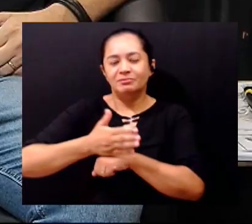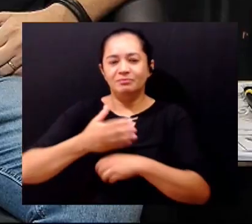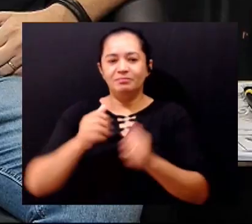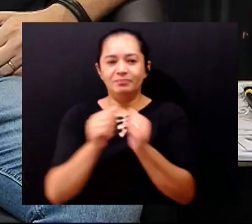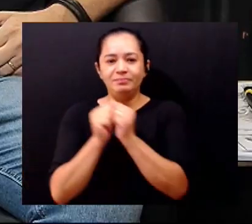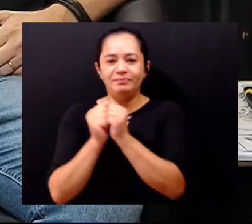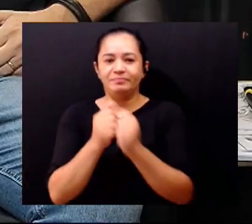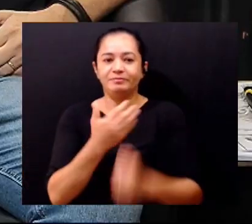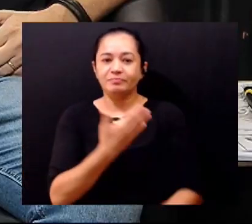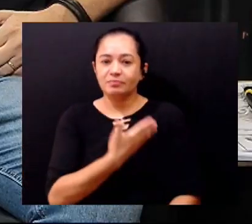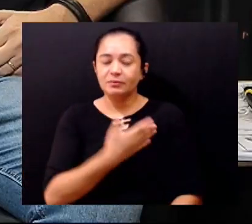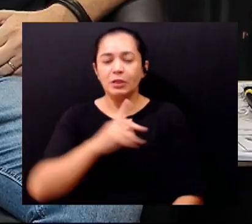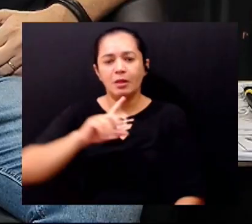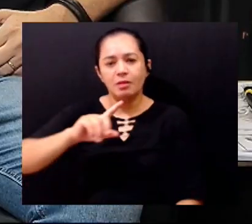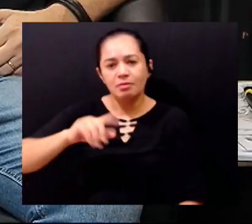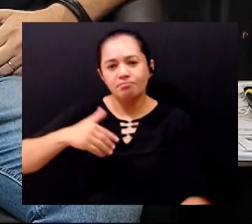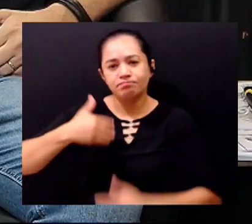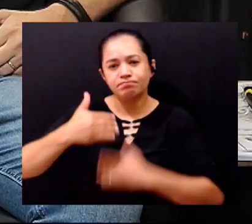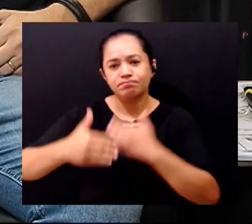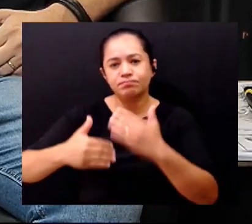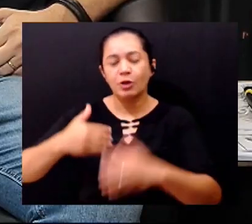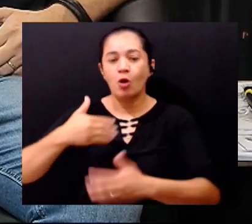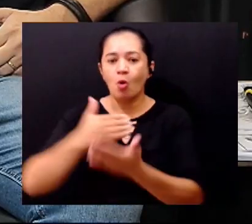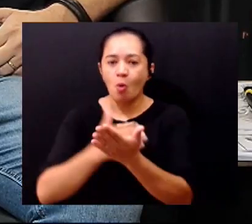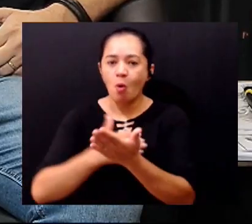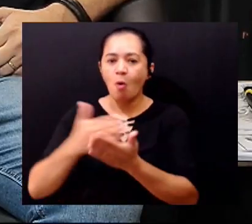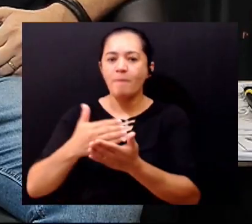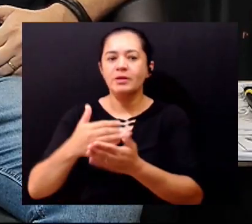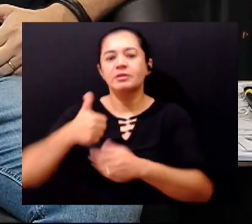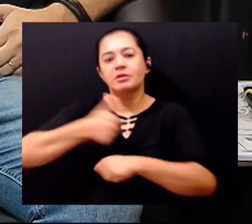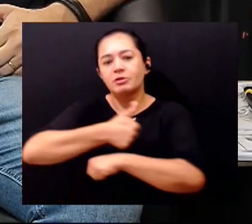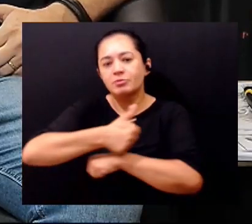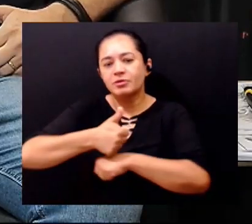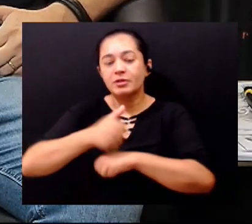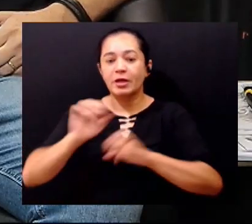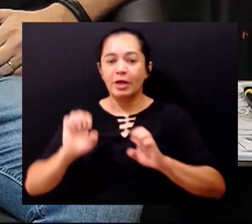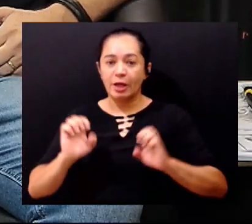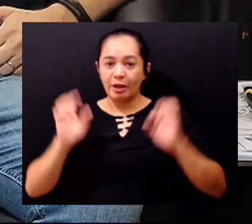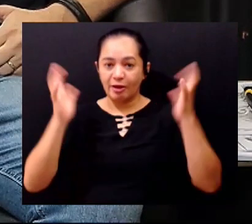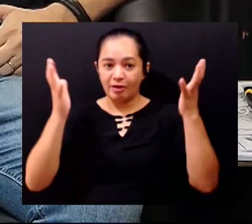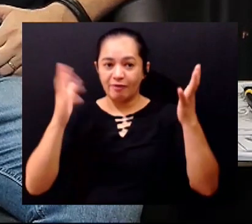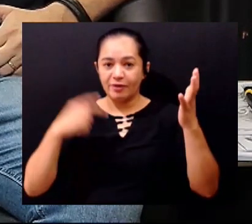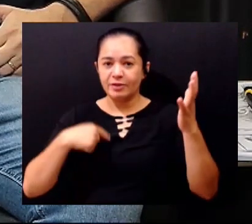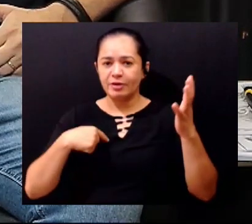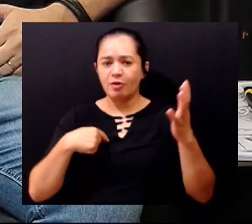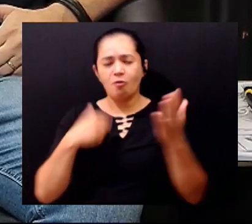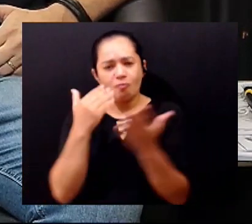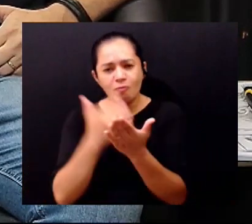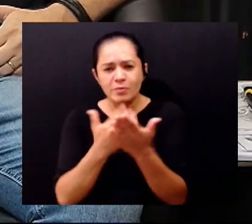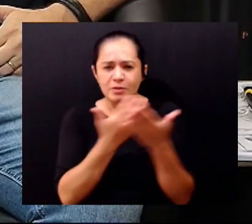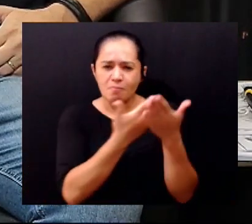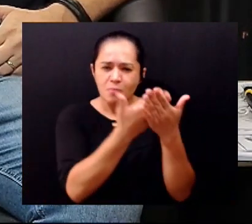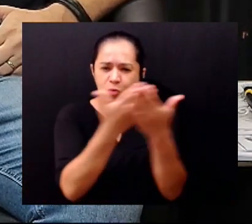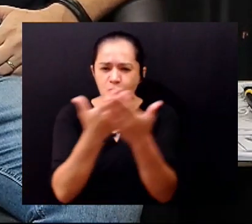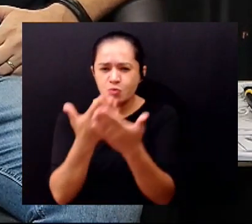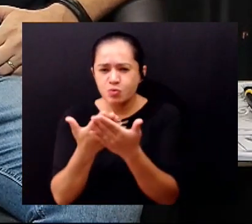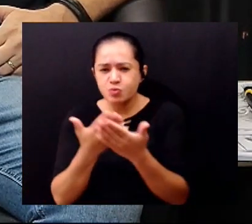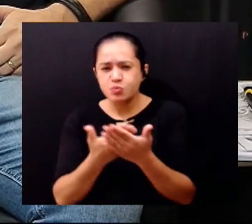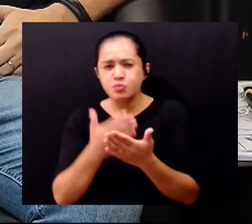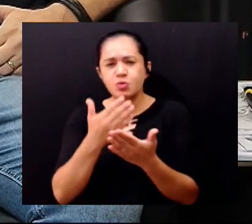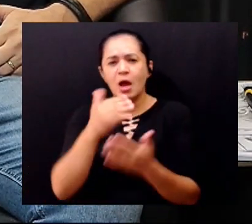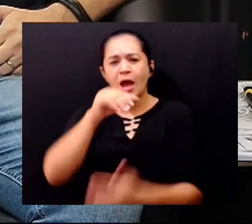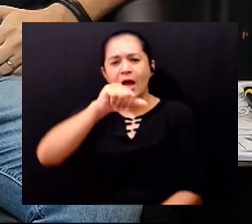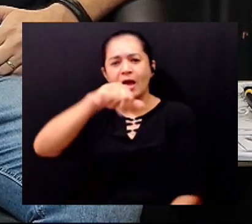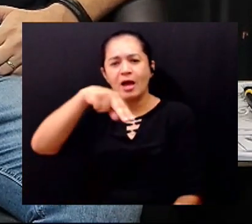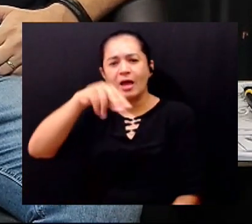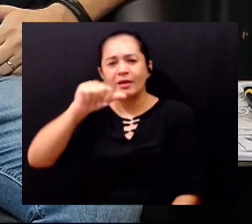profissionalmente desenhar caricaturas, então fiz muito evento também, até o ponto onde eu quis estudar realmente anatomia, perspectiva, eu queria fazer histórias em quadrinhos.